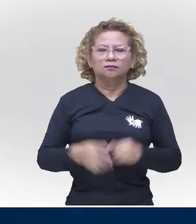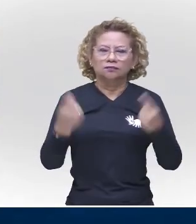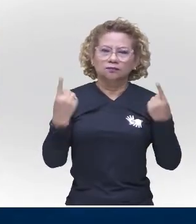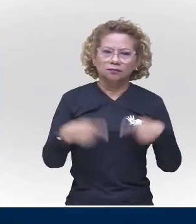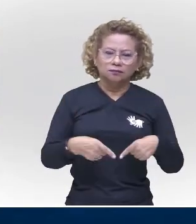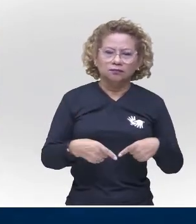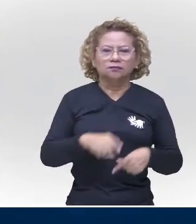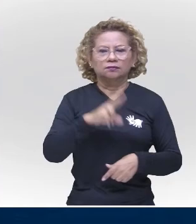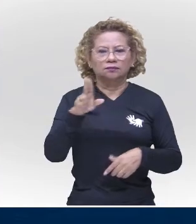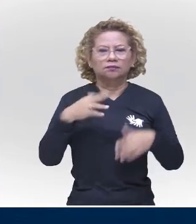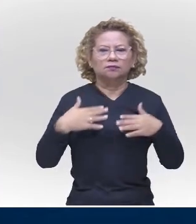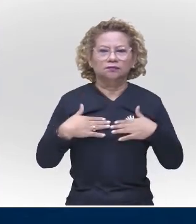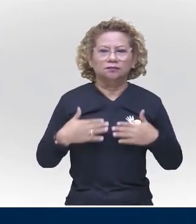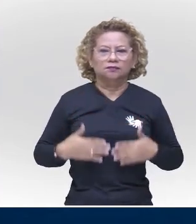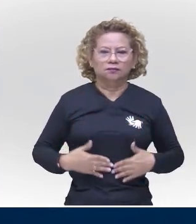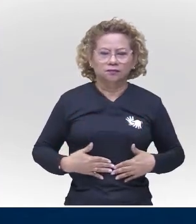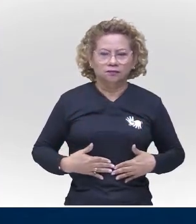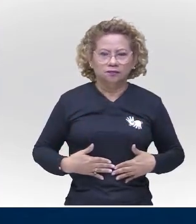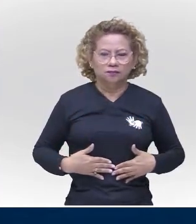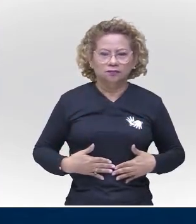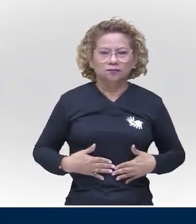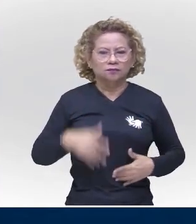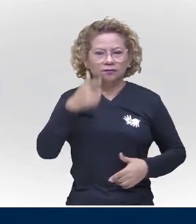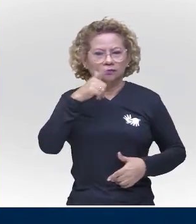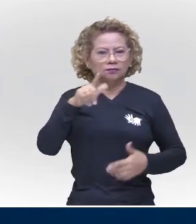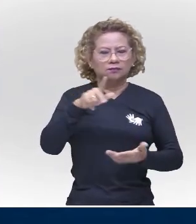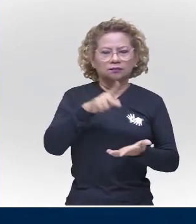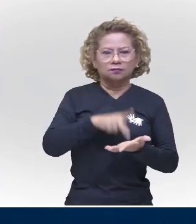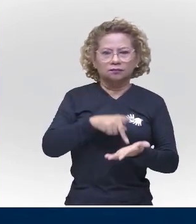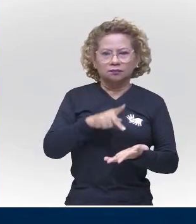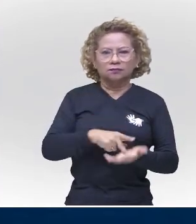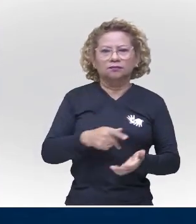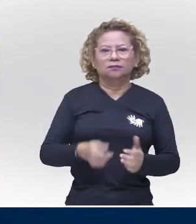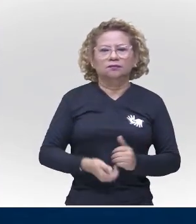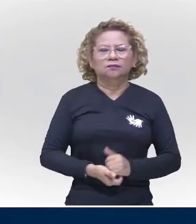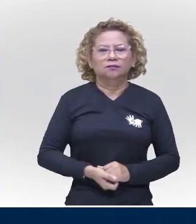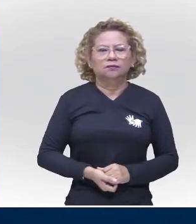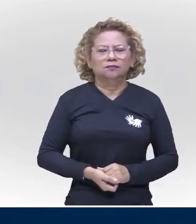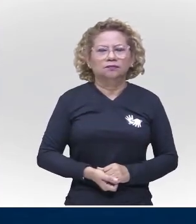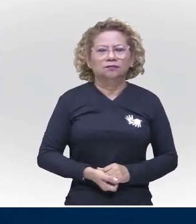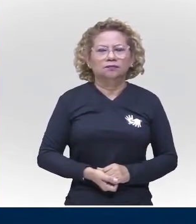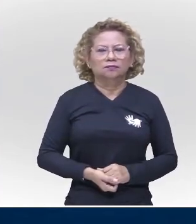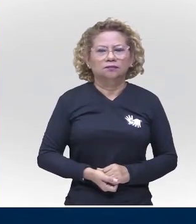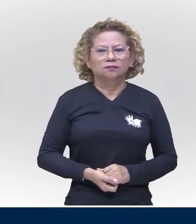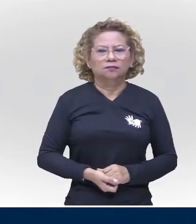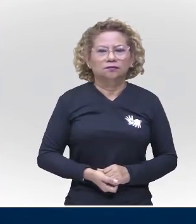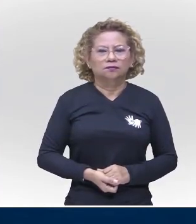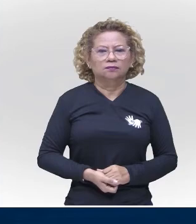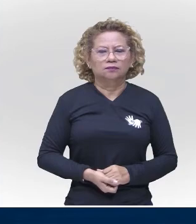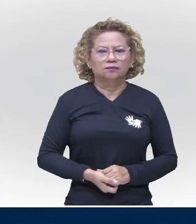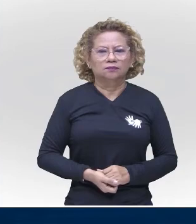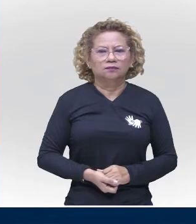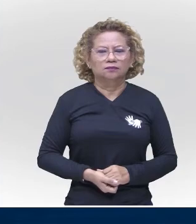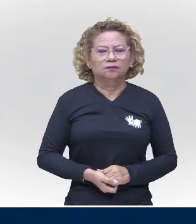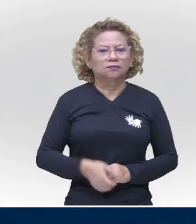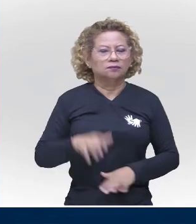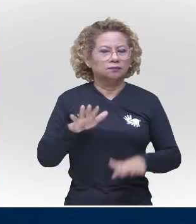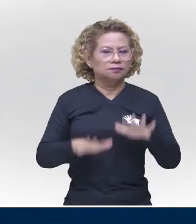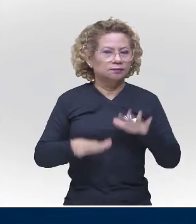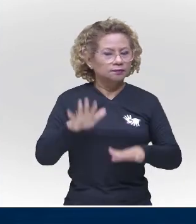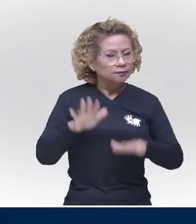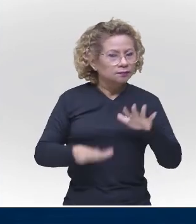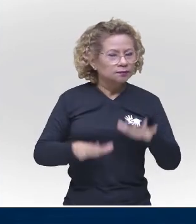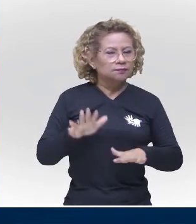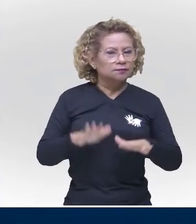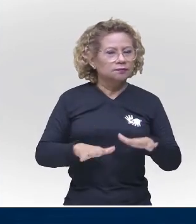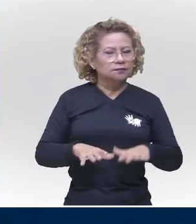o nosso corpo para fazer a pontuação. E lembrando que, dependendo do golpe, você